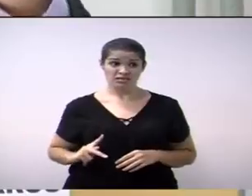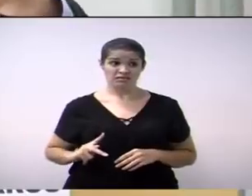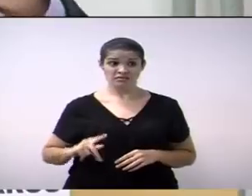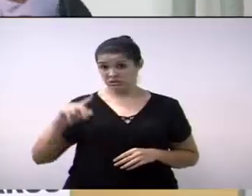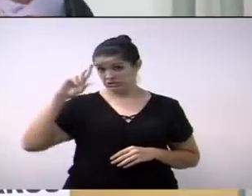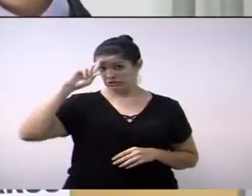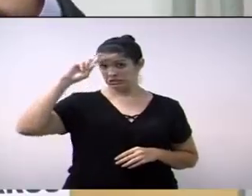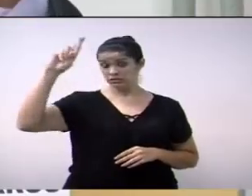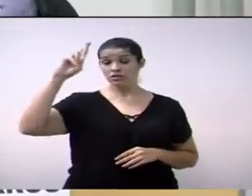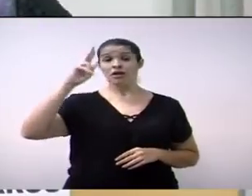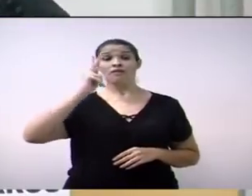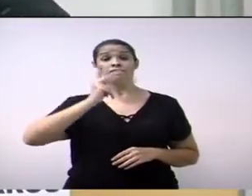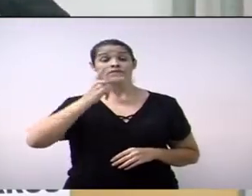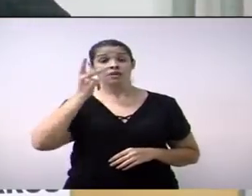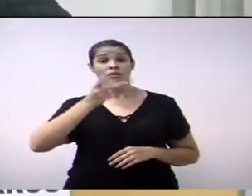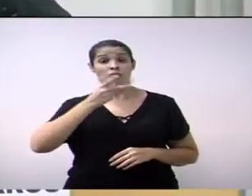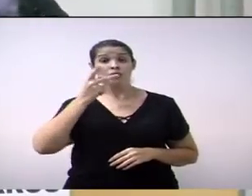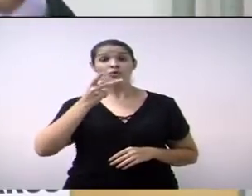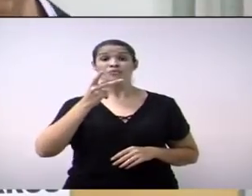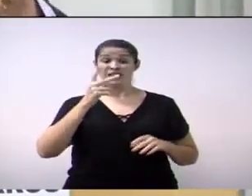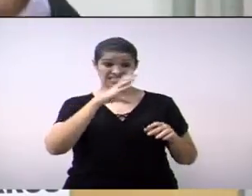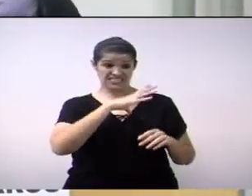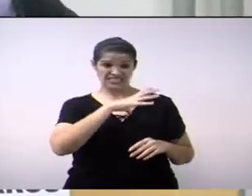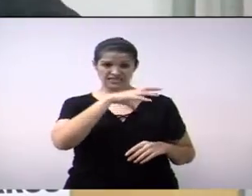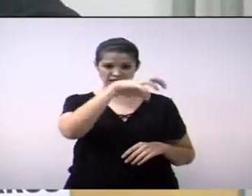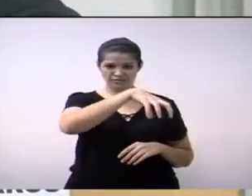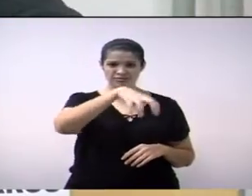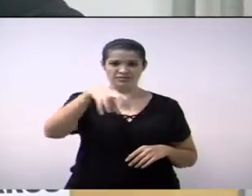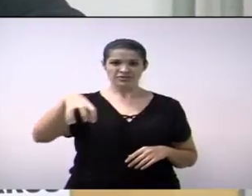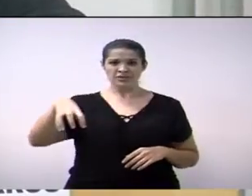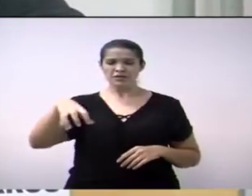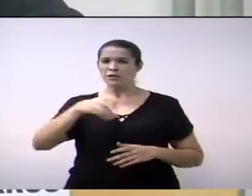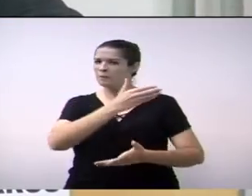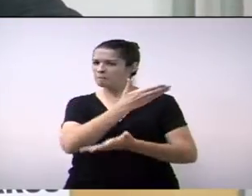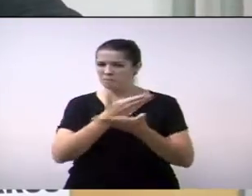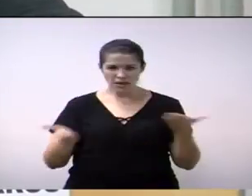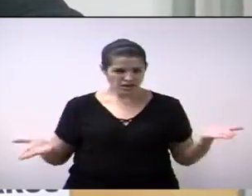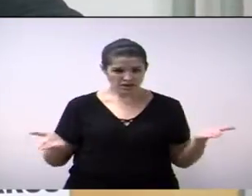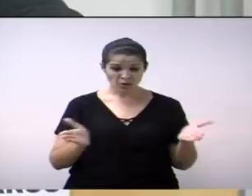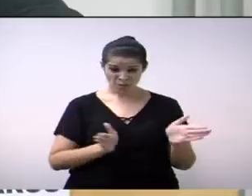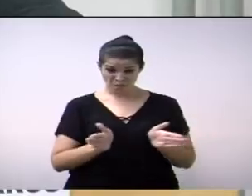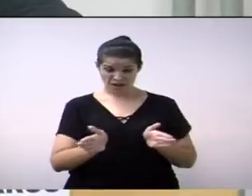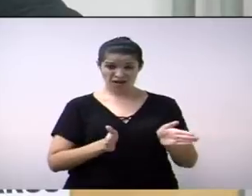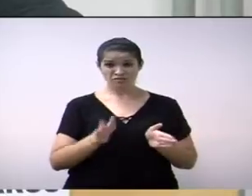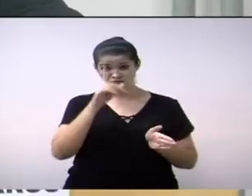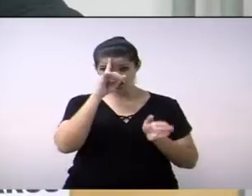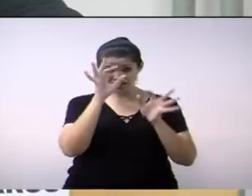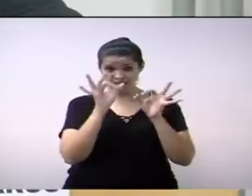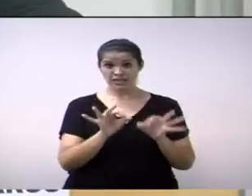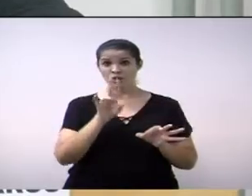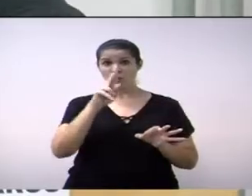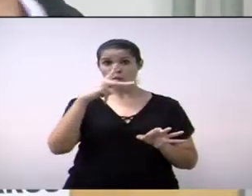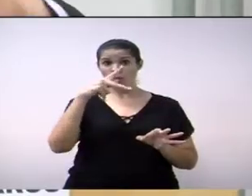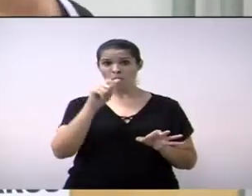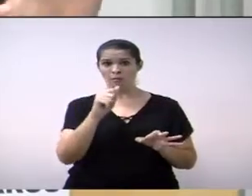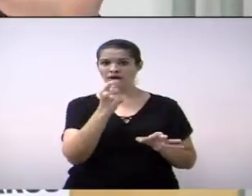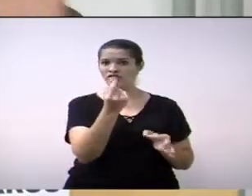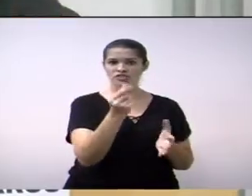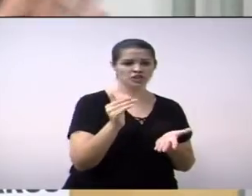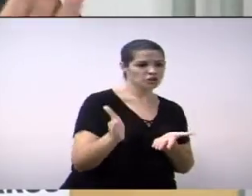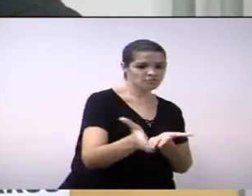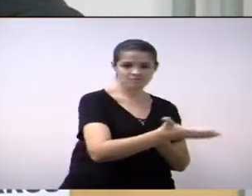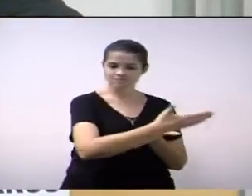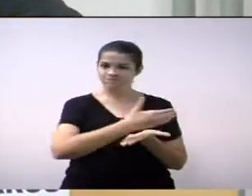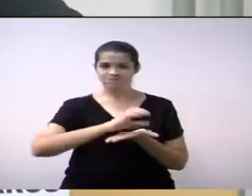foi prorrogado e foi dado prazo, ele recolheu todo esse investimento e as cidades